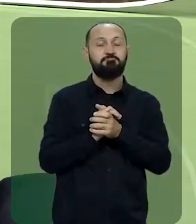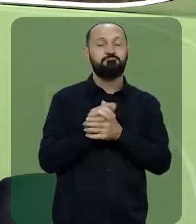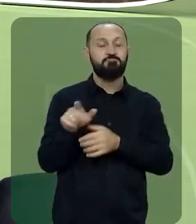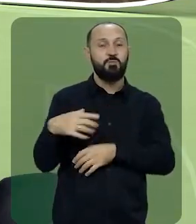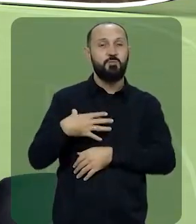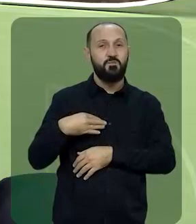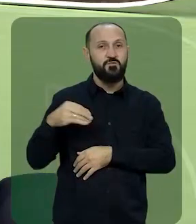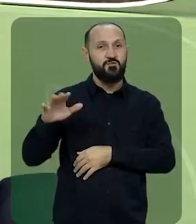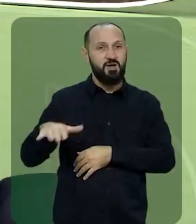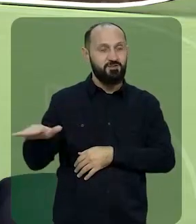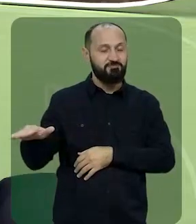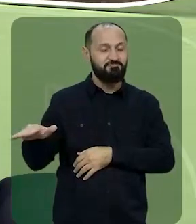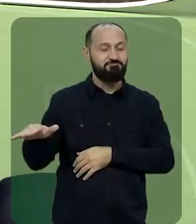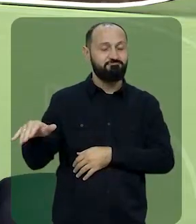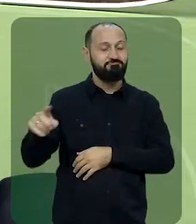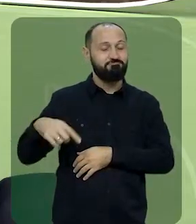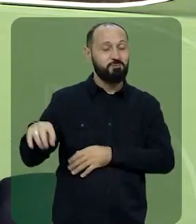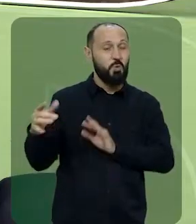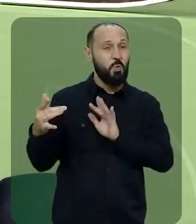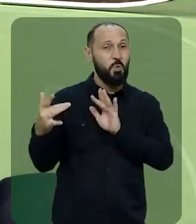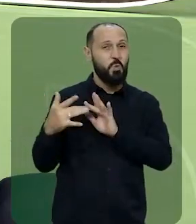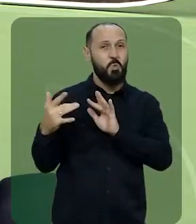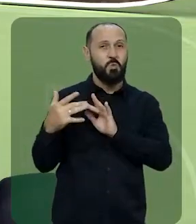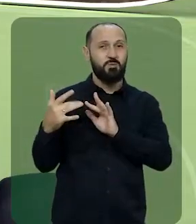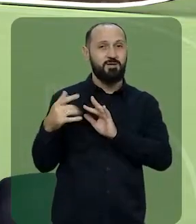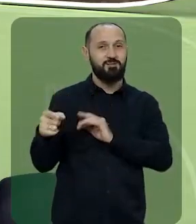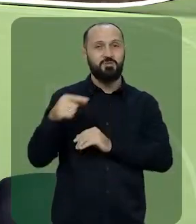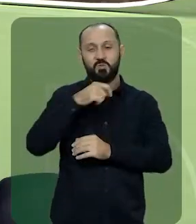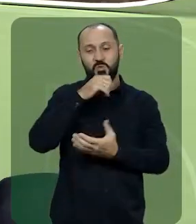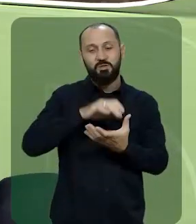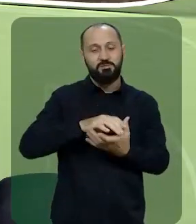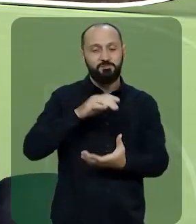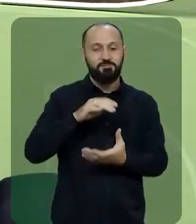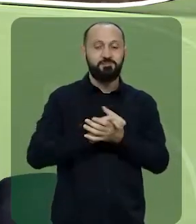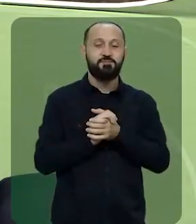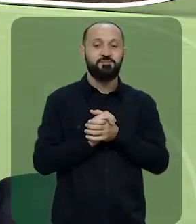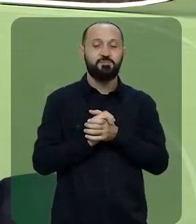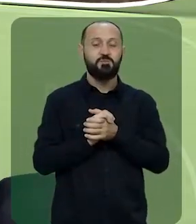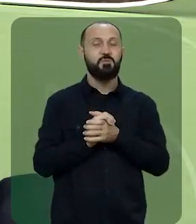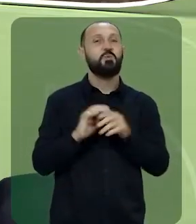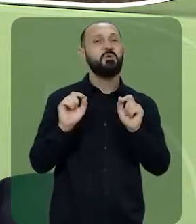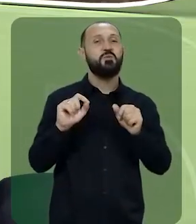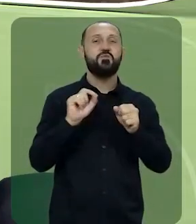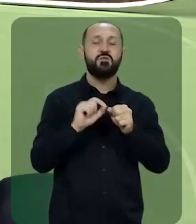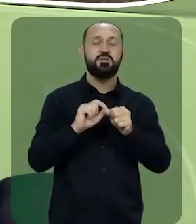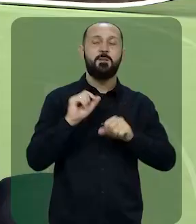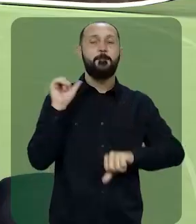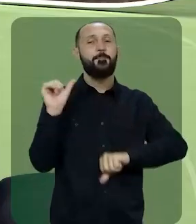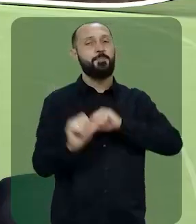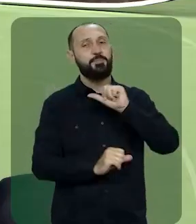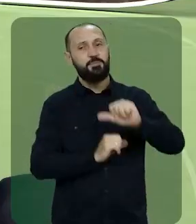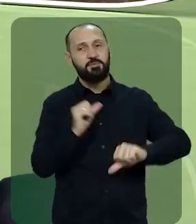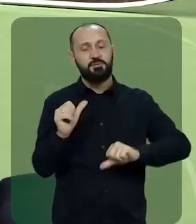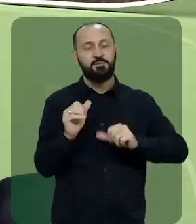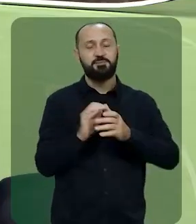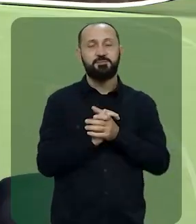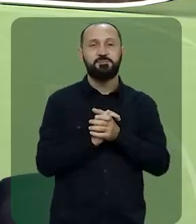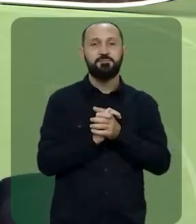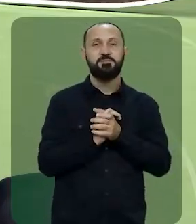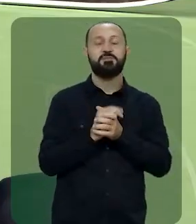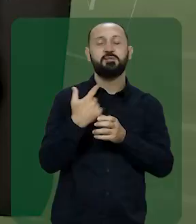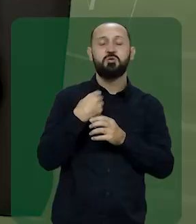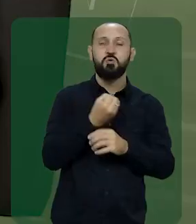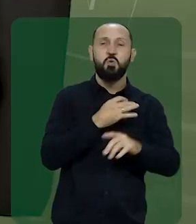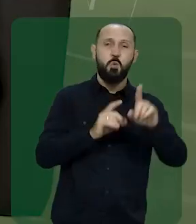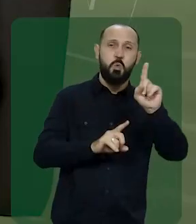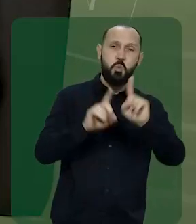pesquisas, estudos apontam que essa violência ela é cometida, na maioria das vezes, por filhos, por pessoas que